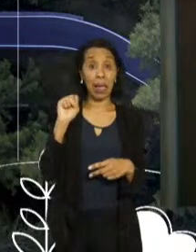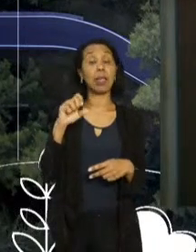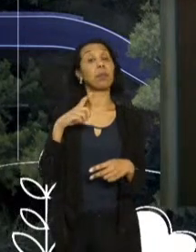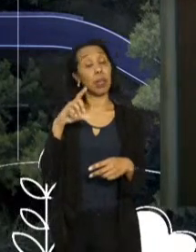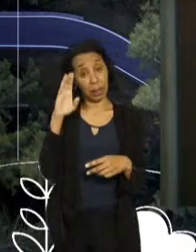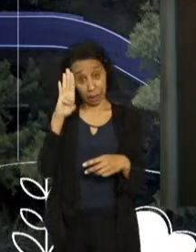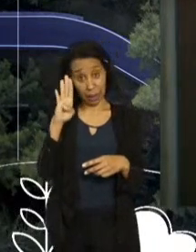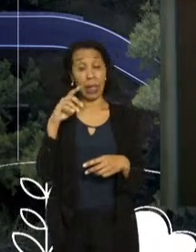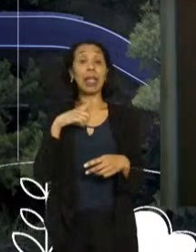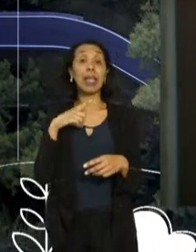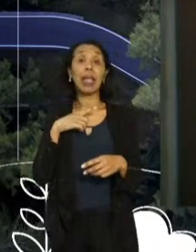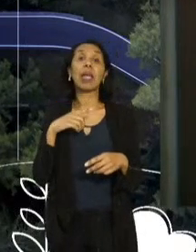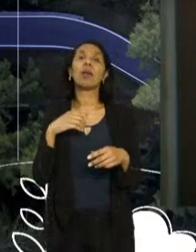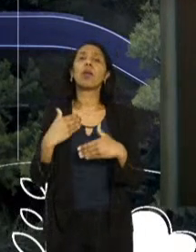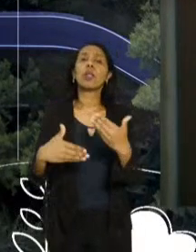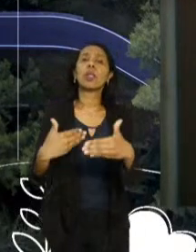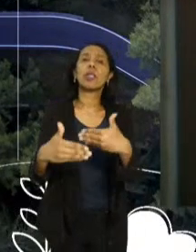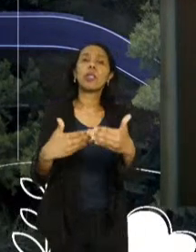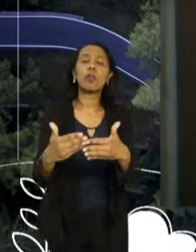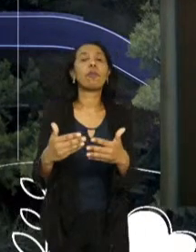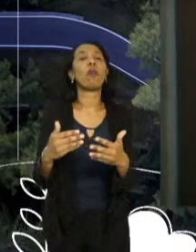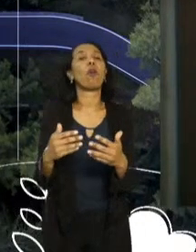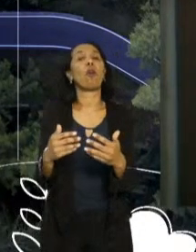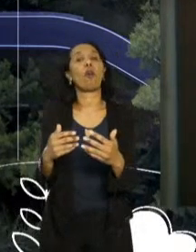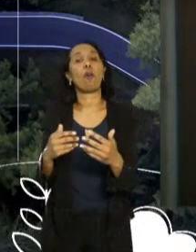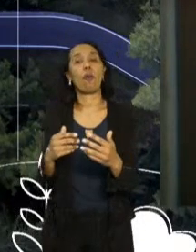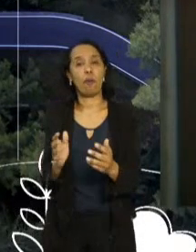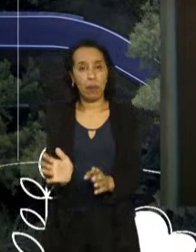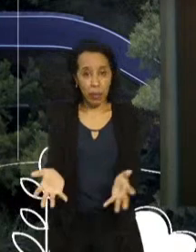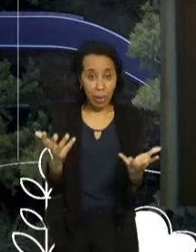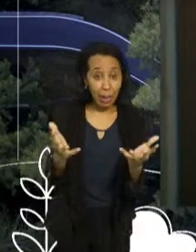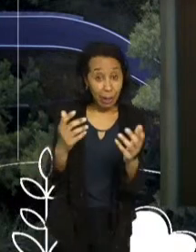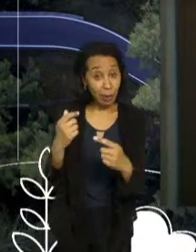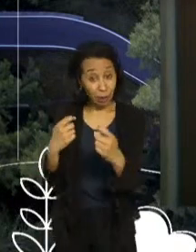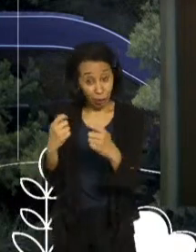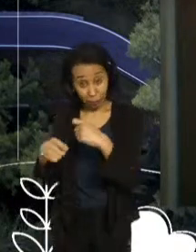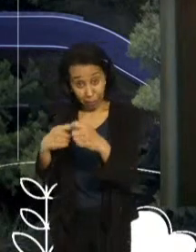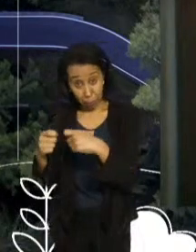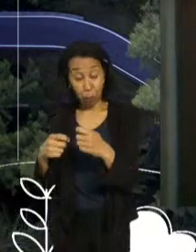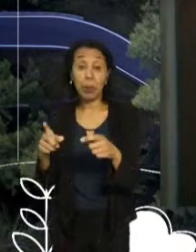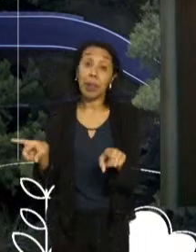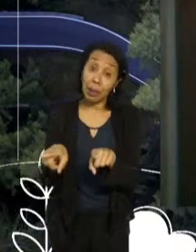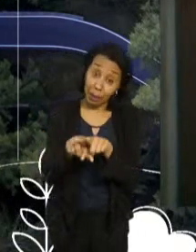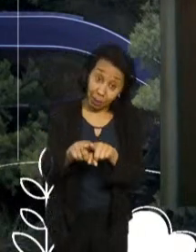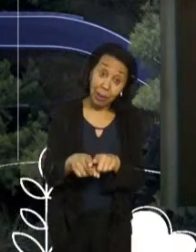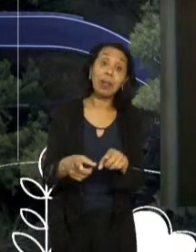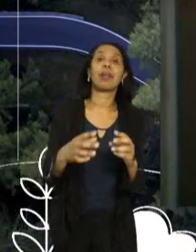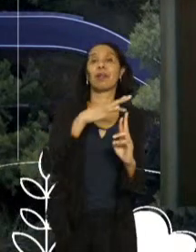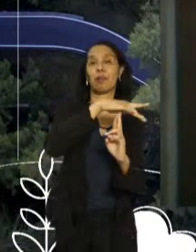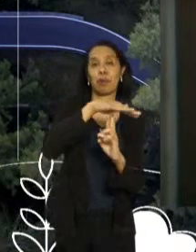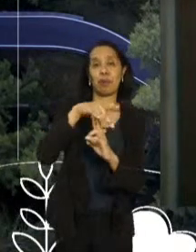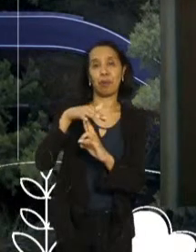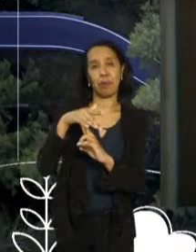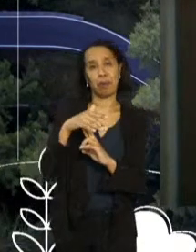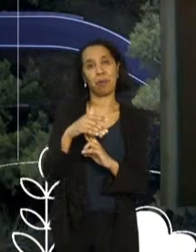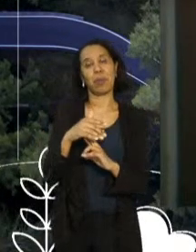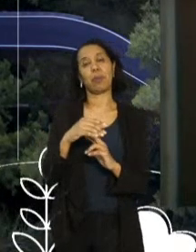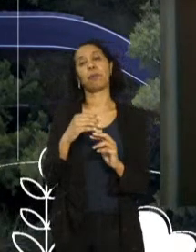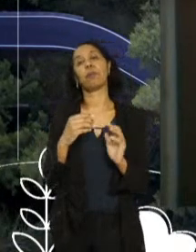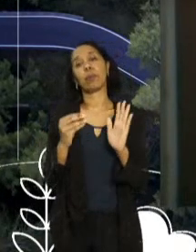quem desenvolve atividades econômicas que tenham interface com o meio ambiente. Utilizando aquilo que nós temos no